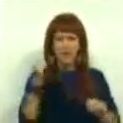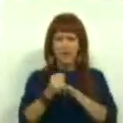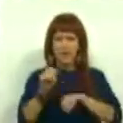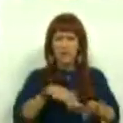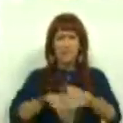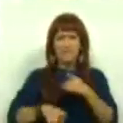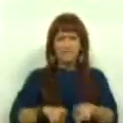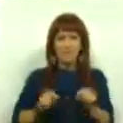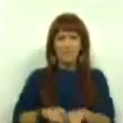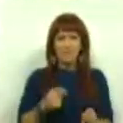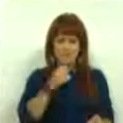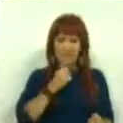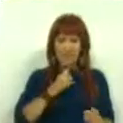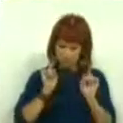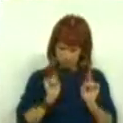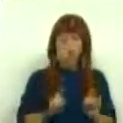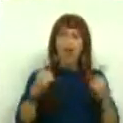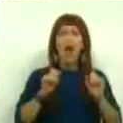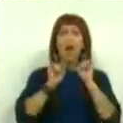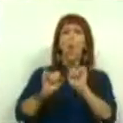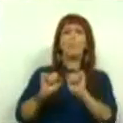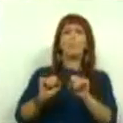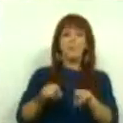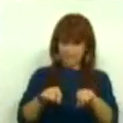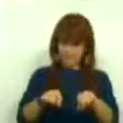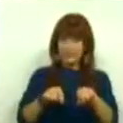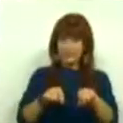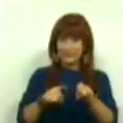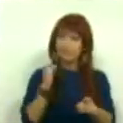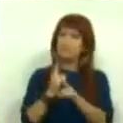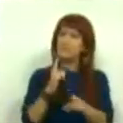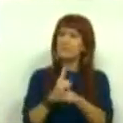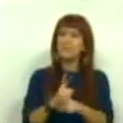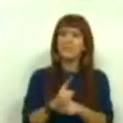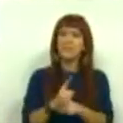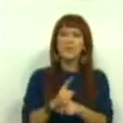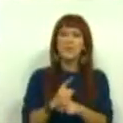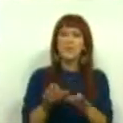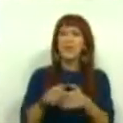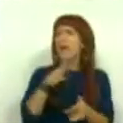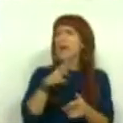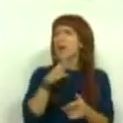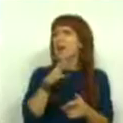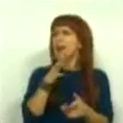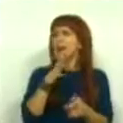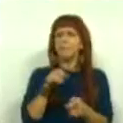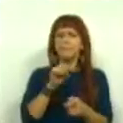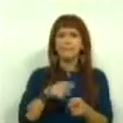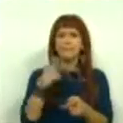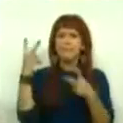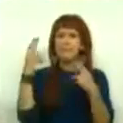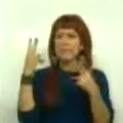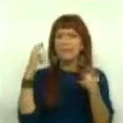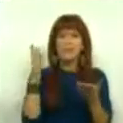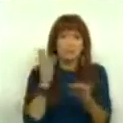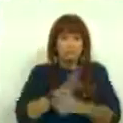no momento em que há medidas concretas, a oposição, essa sim, mantém-se no campo da retórica e no campo da